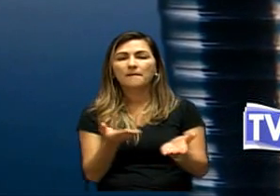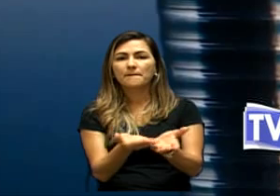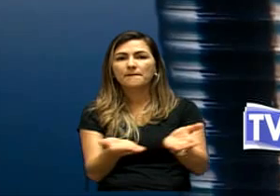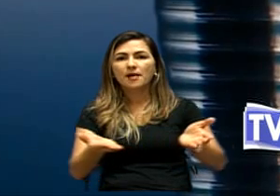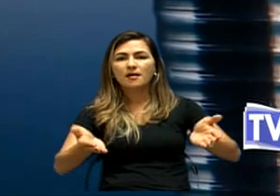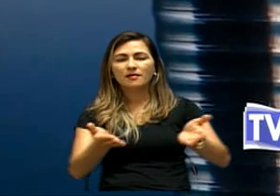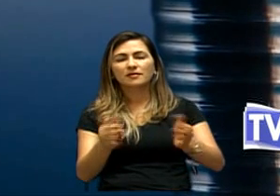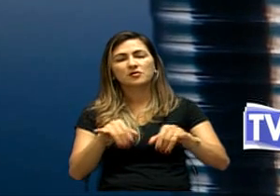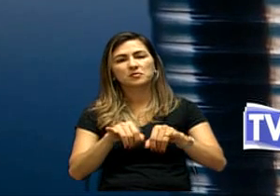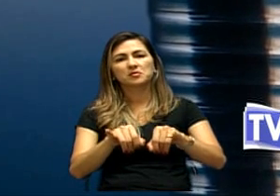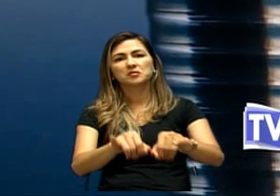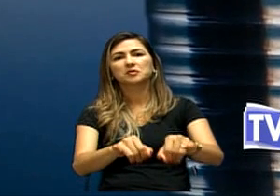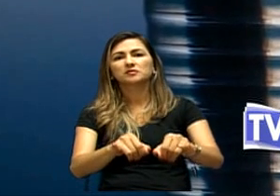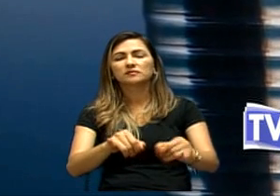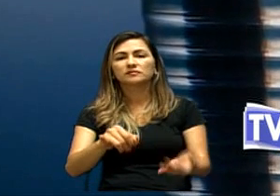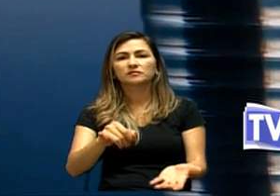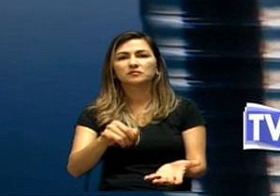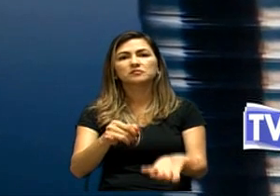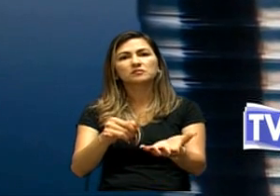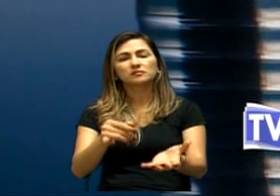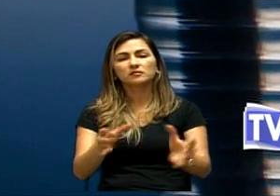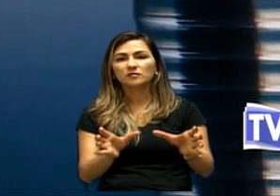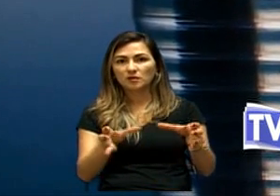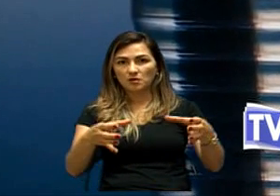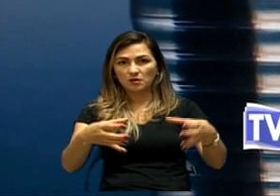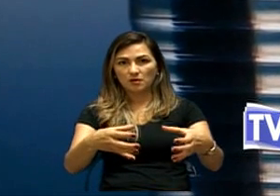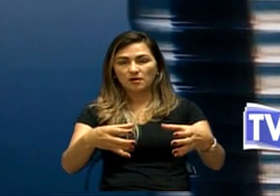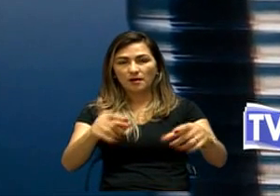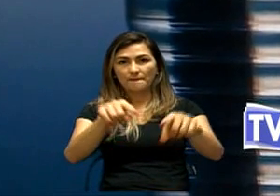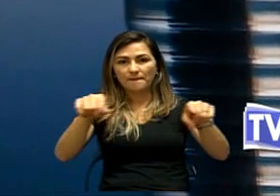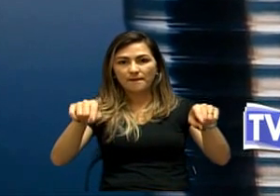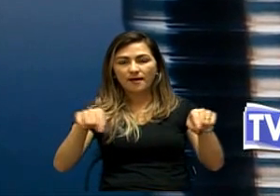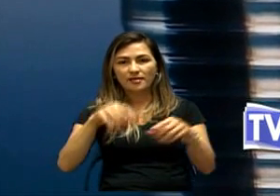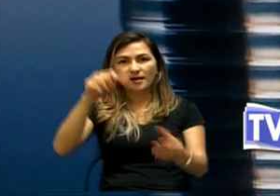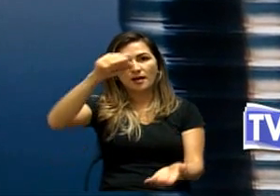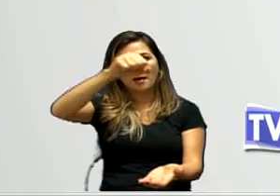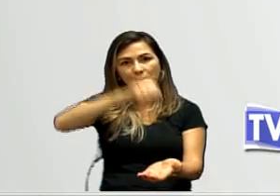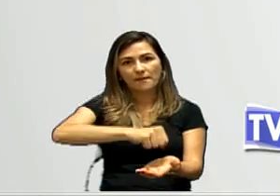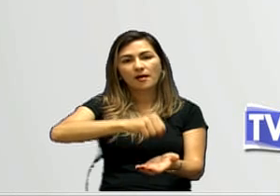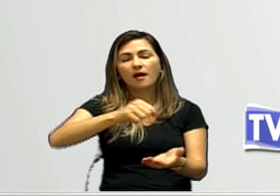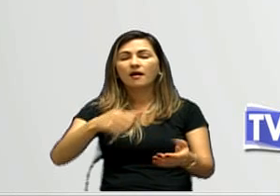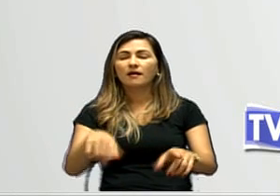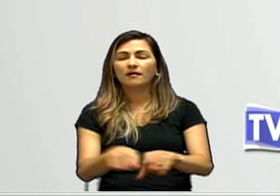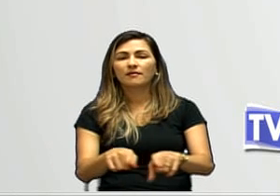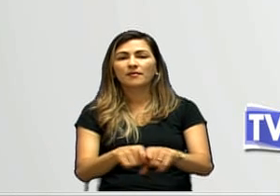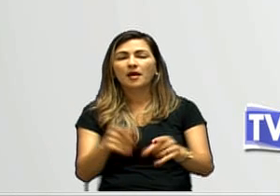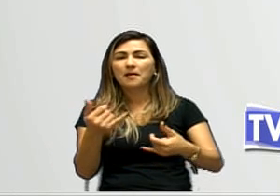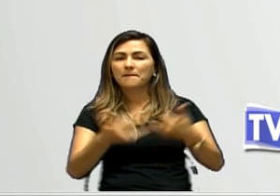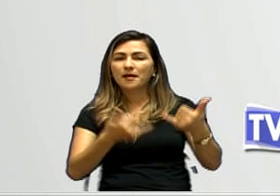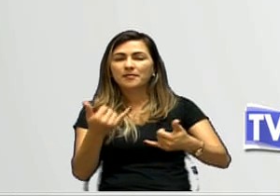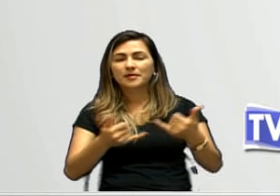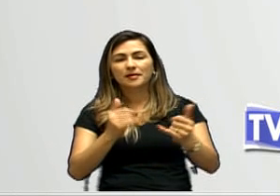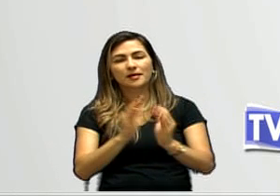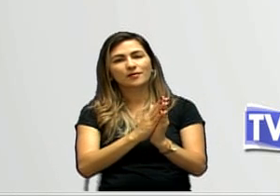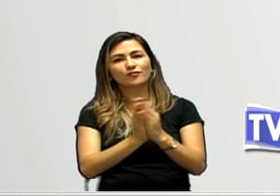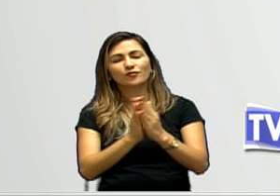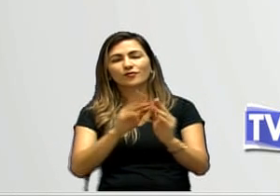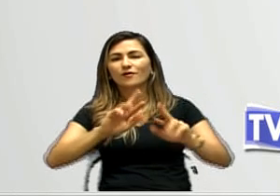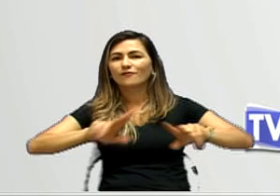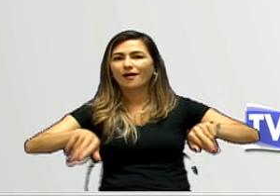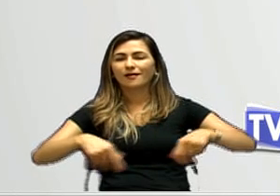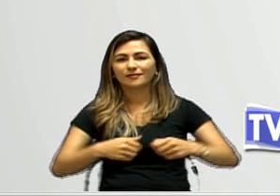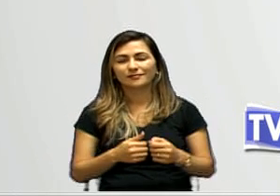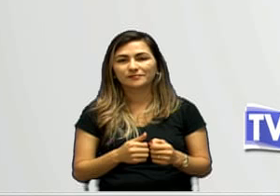geladeiras, pratos, tampas, copos descartáveis, aparelhos de barbear descartáveis e brinquedos. As características principais são